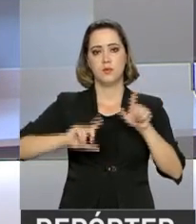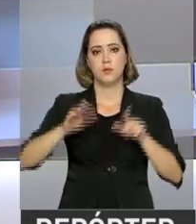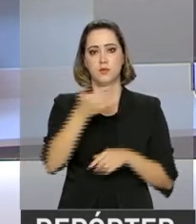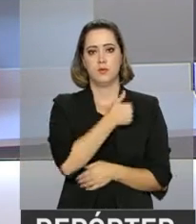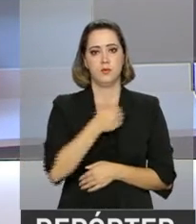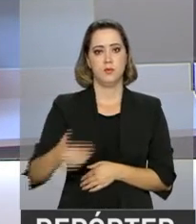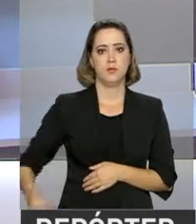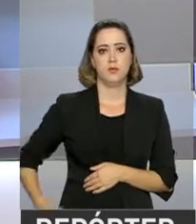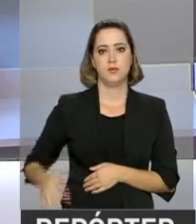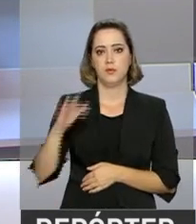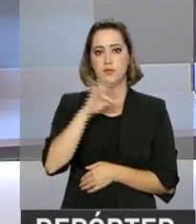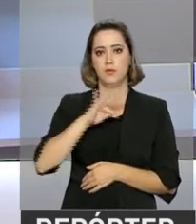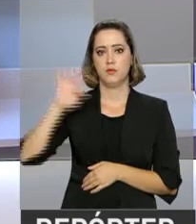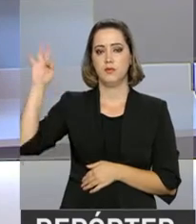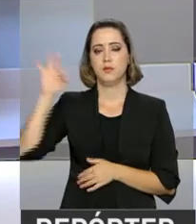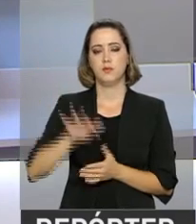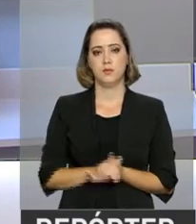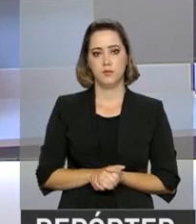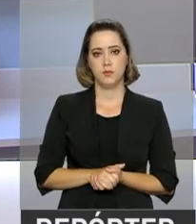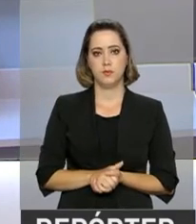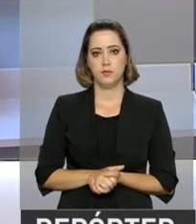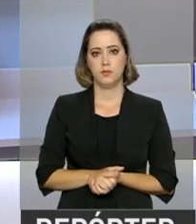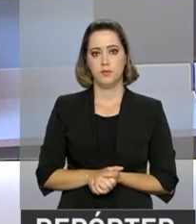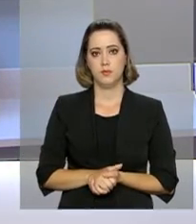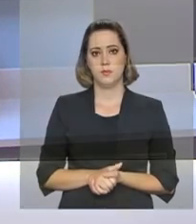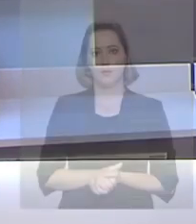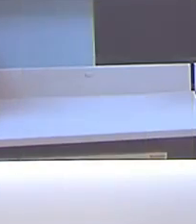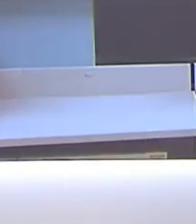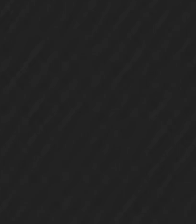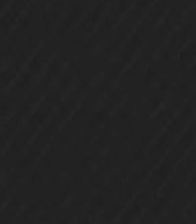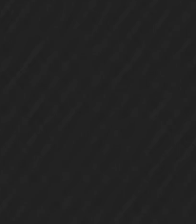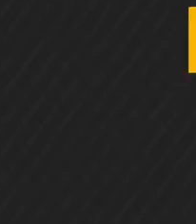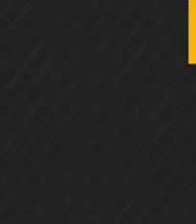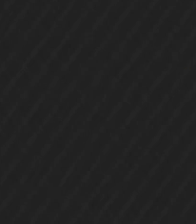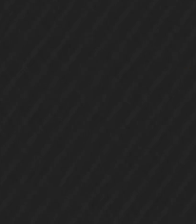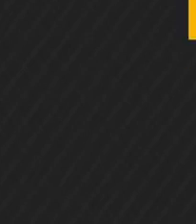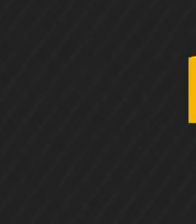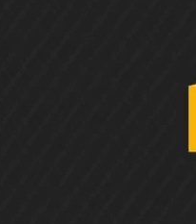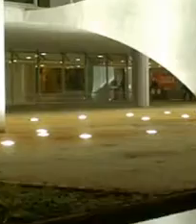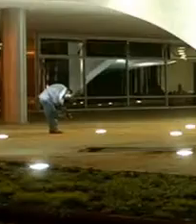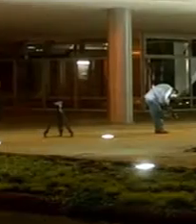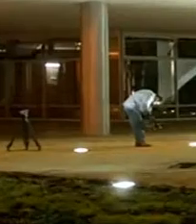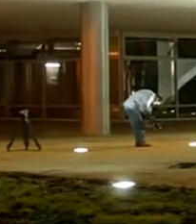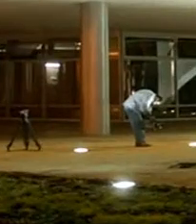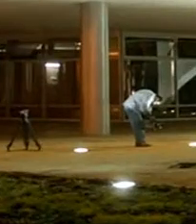com a gente aqui na NBR, a TV do Governo Federal.